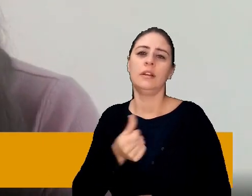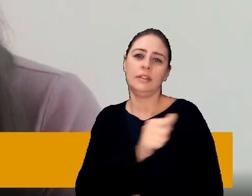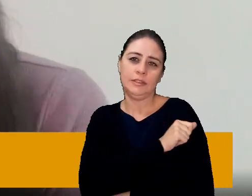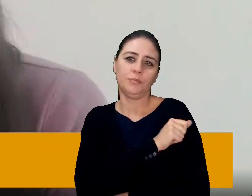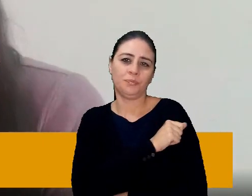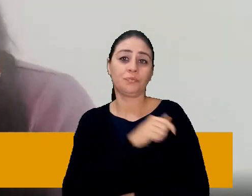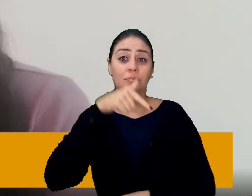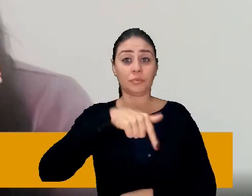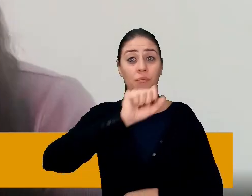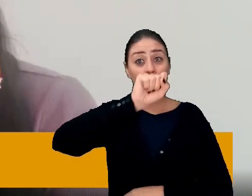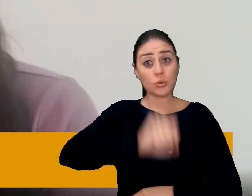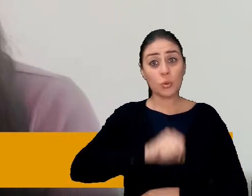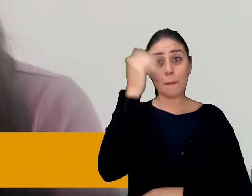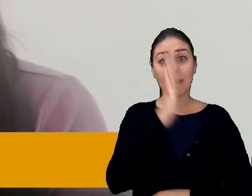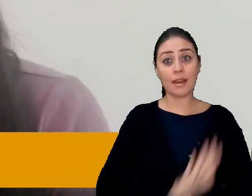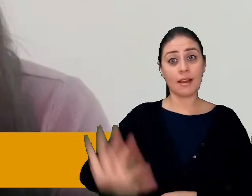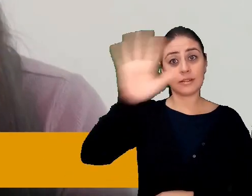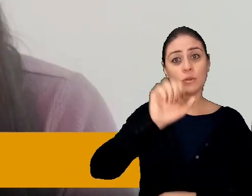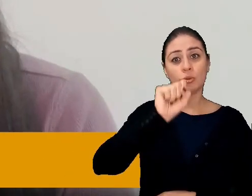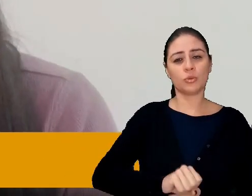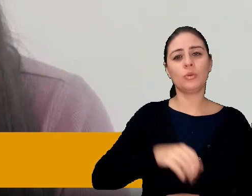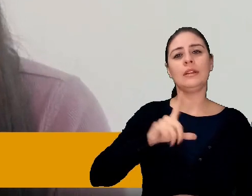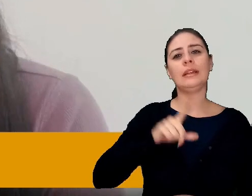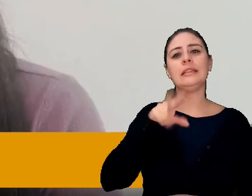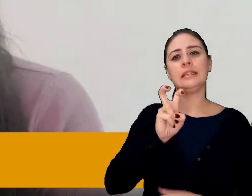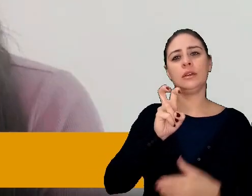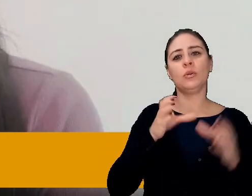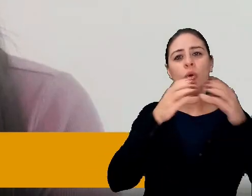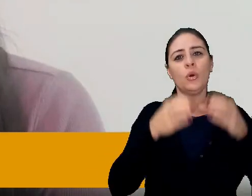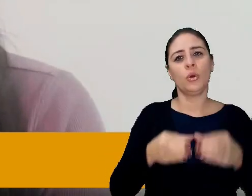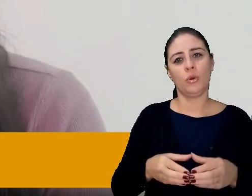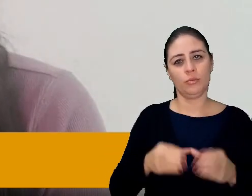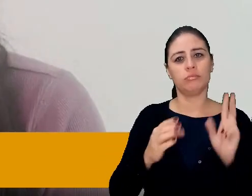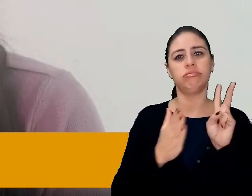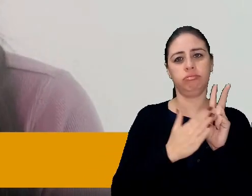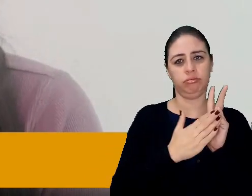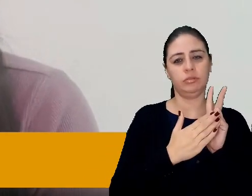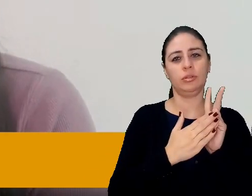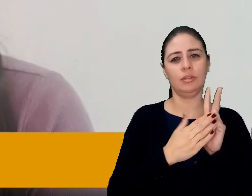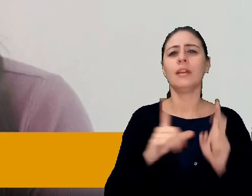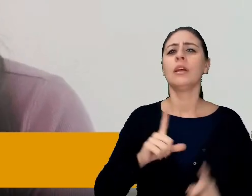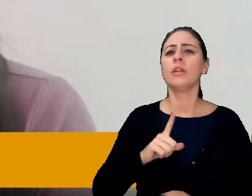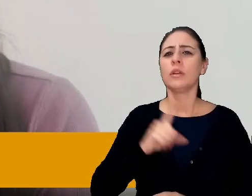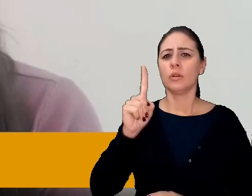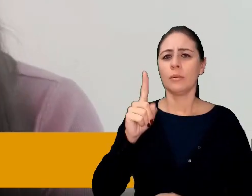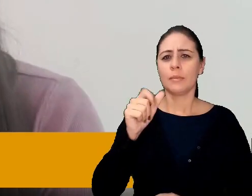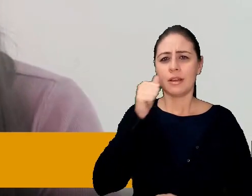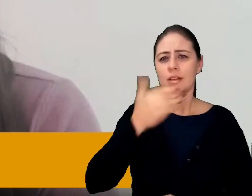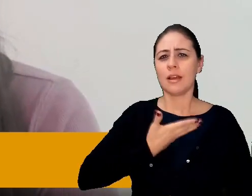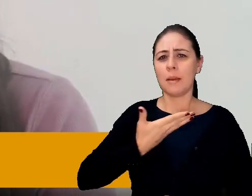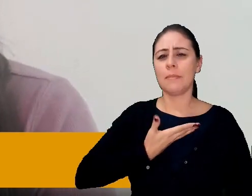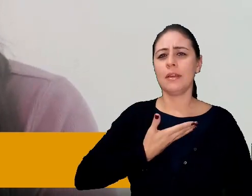mas claro que tem mais etnias. Eu tenho uma amiga que ela faz doutorado na Universidade Federal de Pelotas e ela é